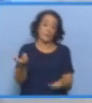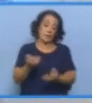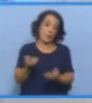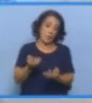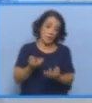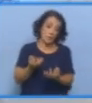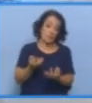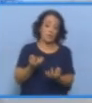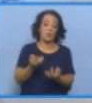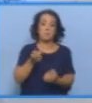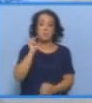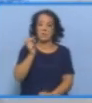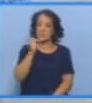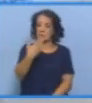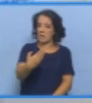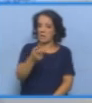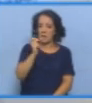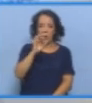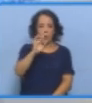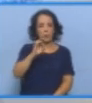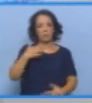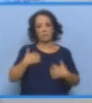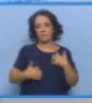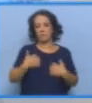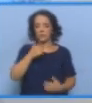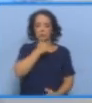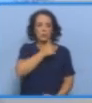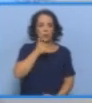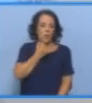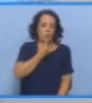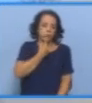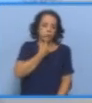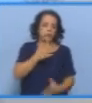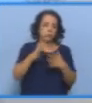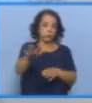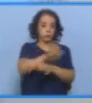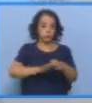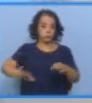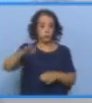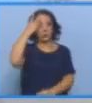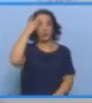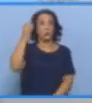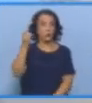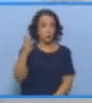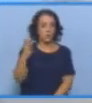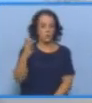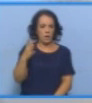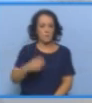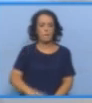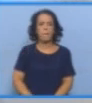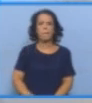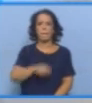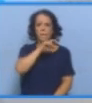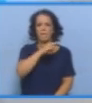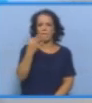foram 7 anos, 7, 8 anos de sofrimento enormíssimo, realmente, no distrito de Setúbal. E ele contactou com centenas ou